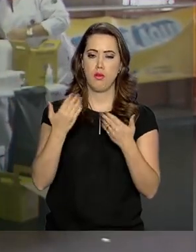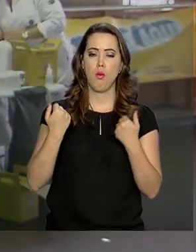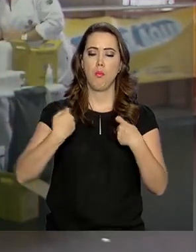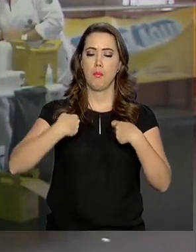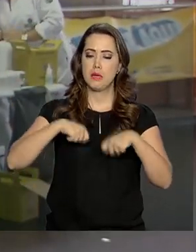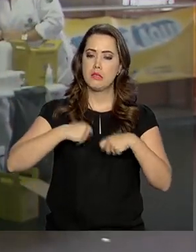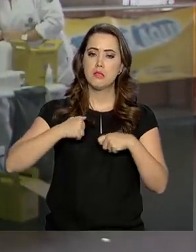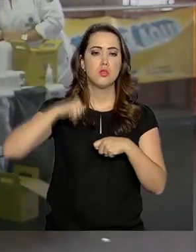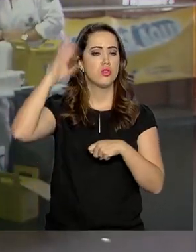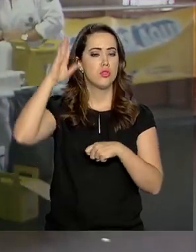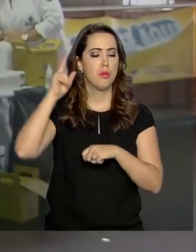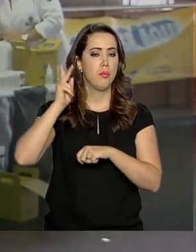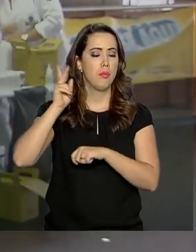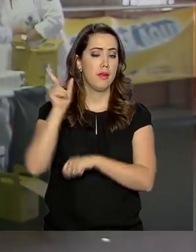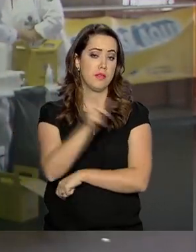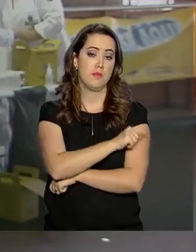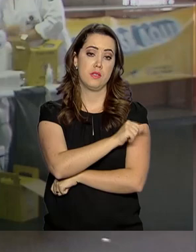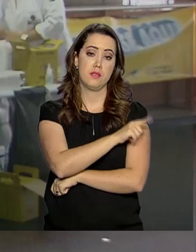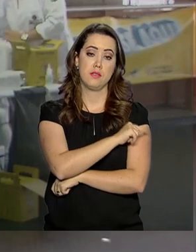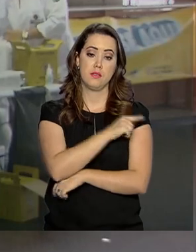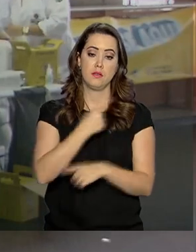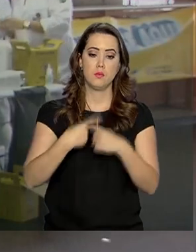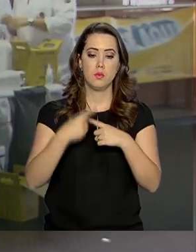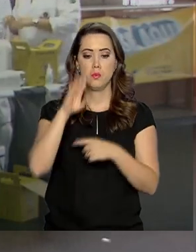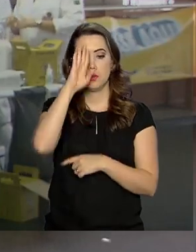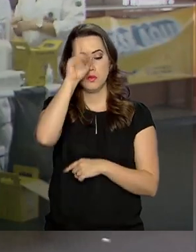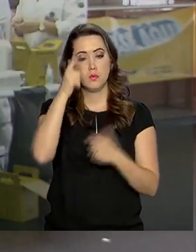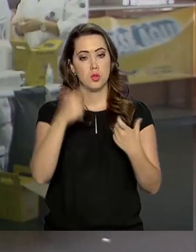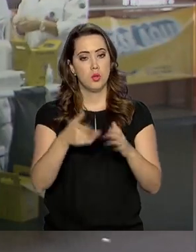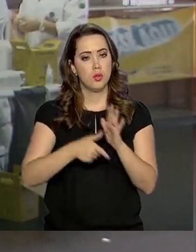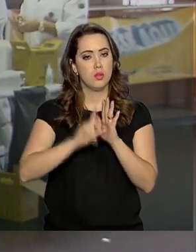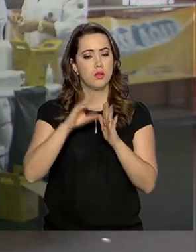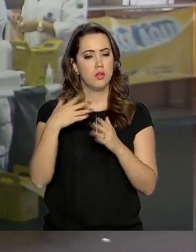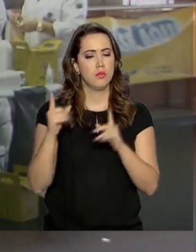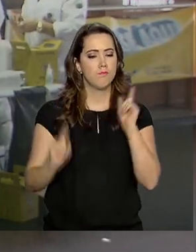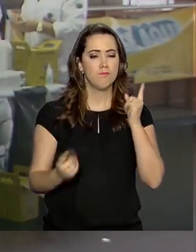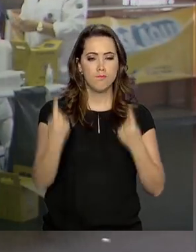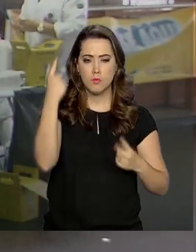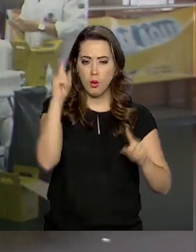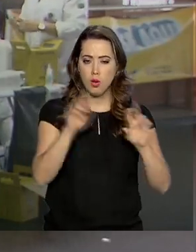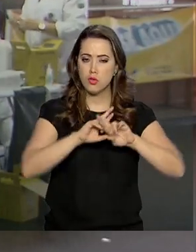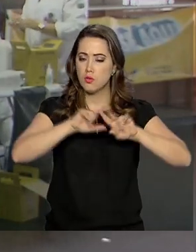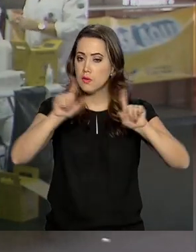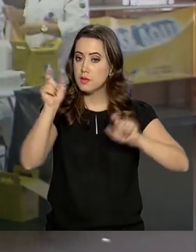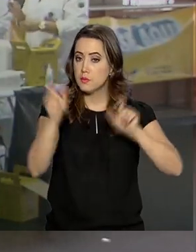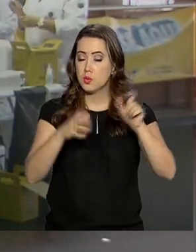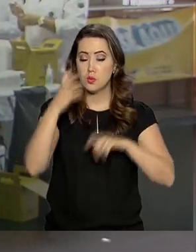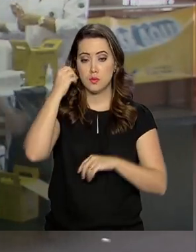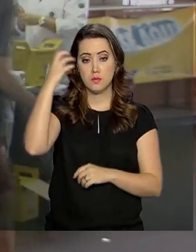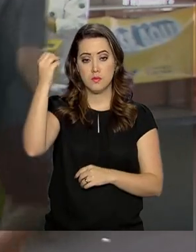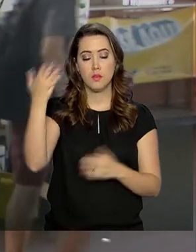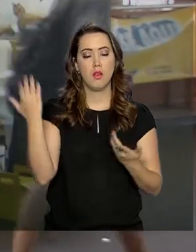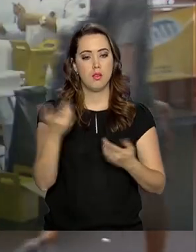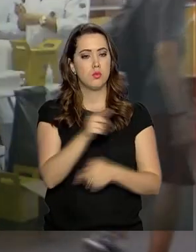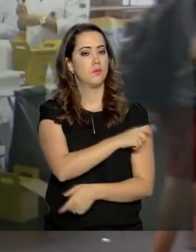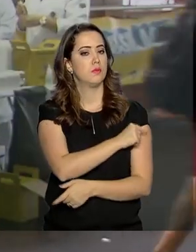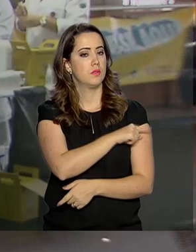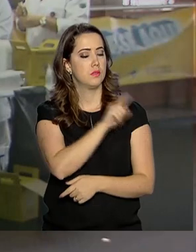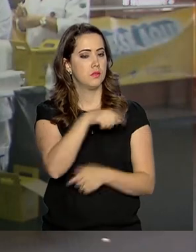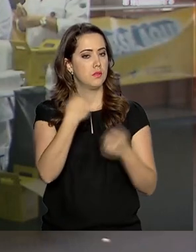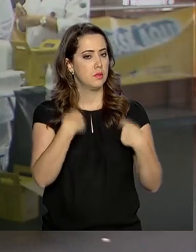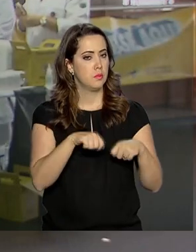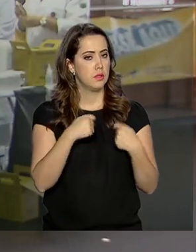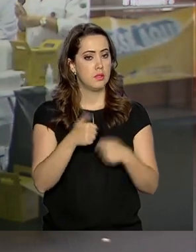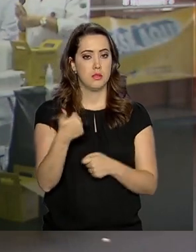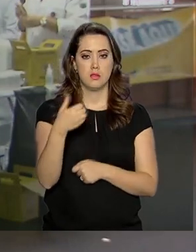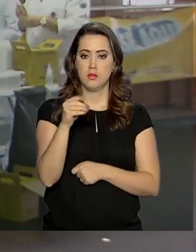a cobertura da imunização, principalmente nessa época que antecede o carnaval, quando muita gente viaja. A vacina precisa